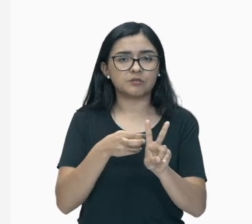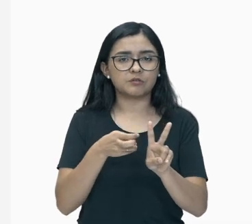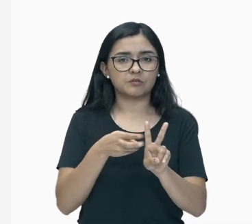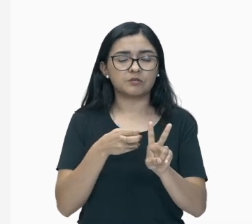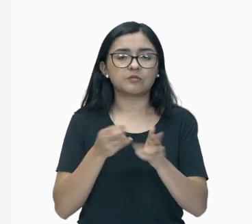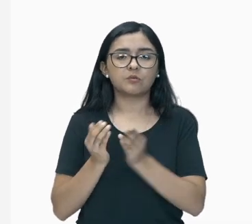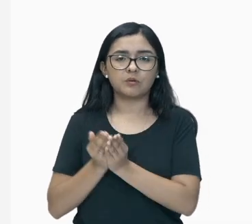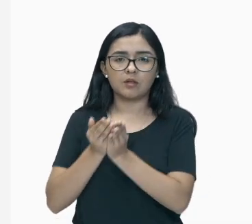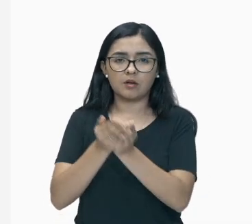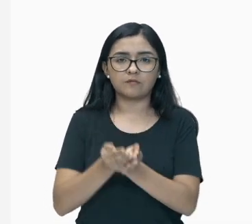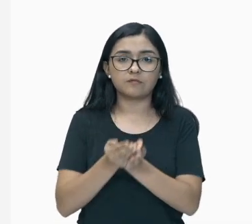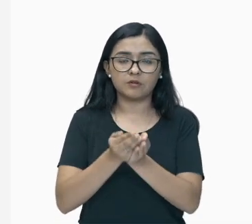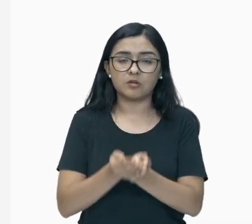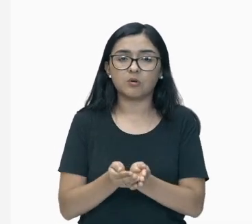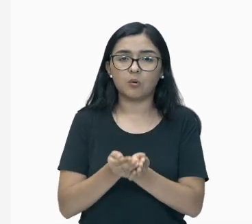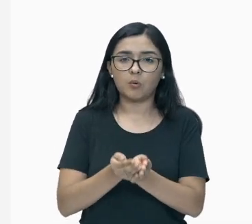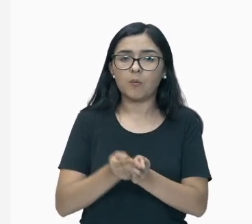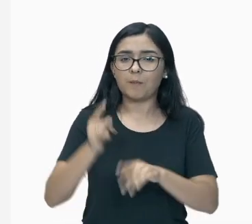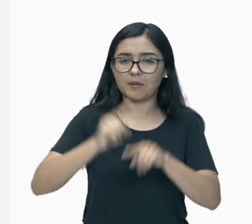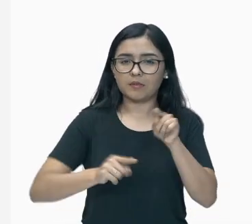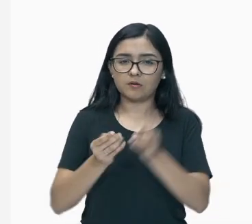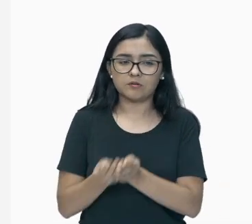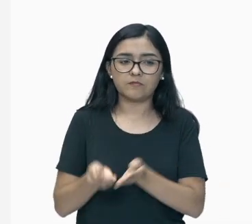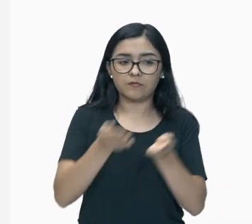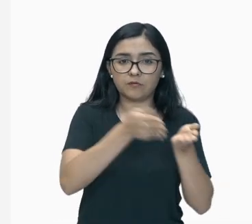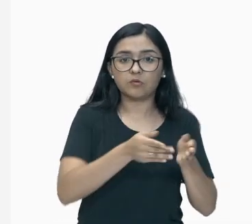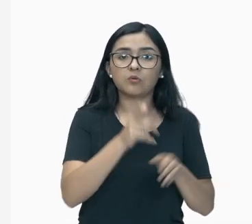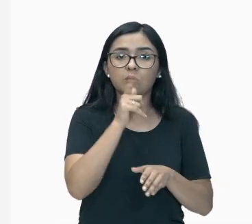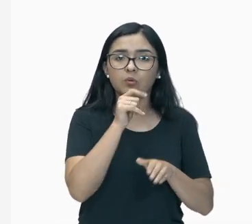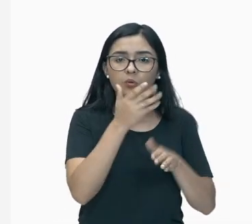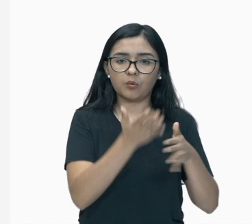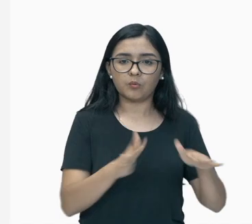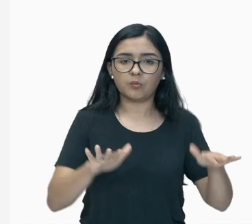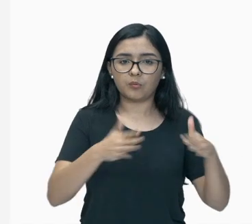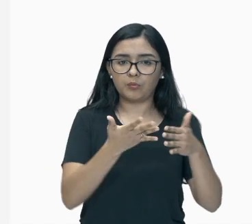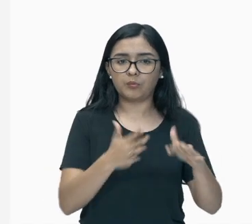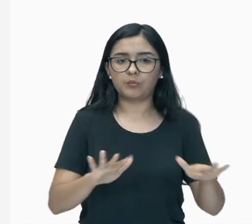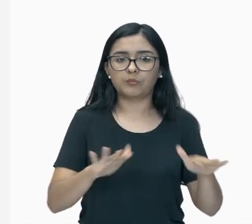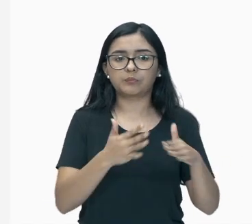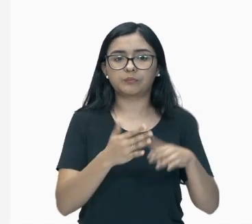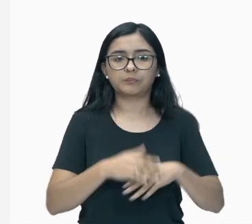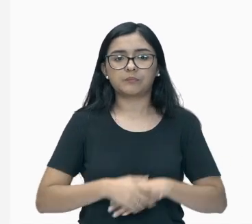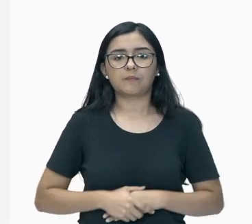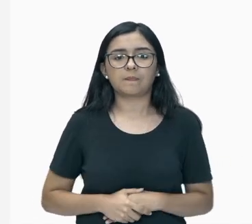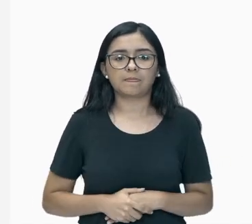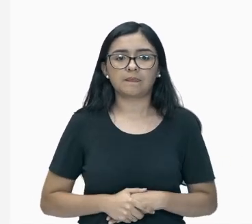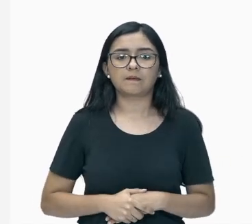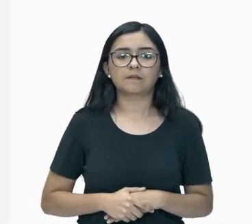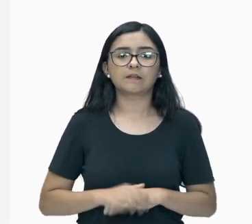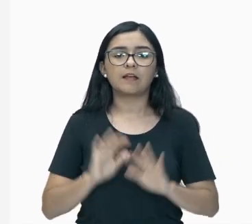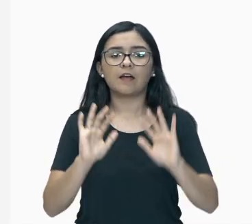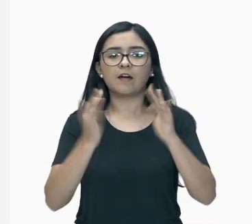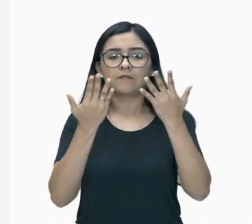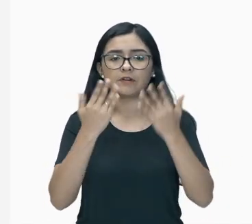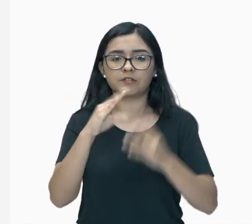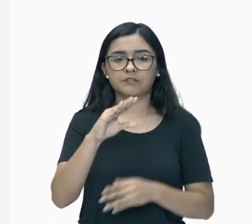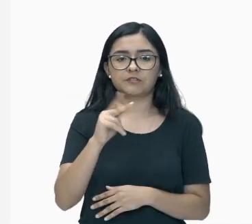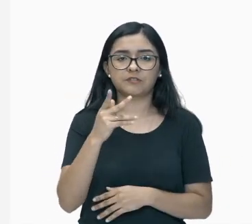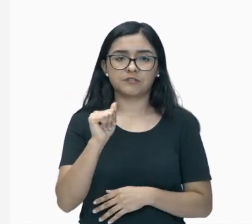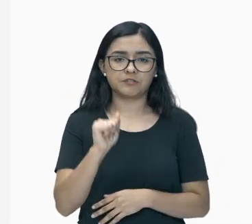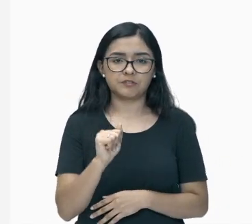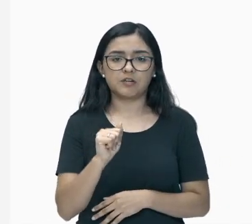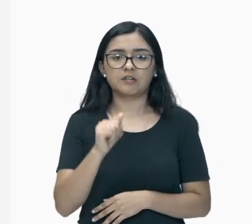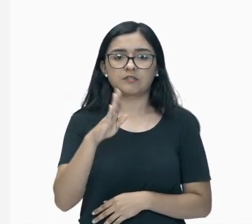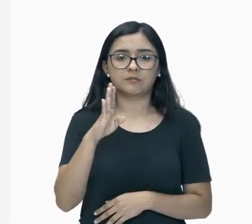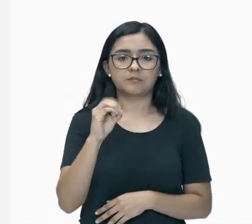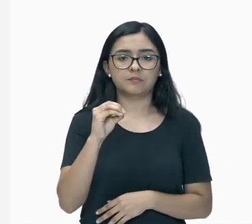navios ingleses no mar, fato que ficou conhecido como Boston Tea Party, festa do chá de Boston, que